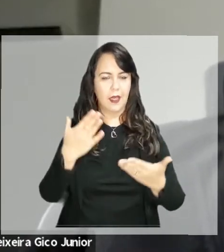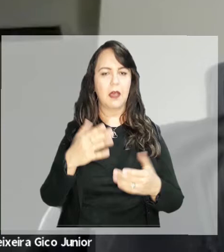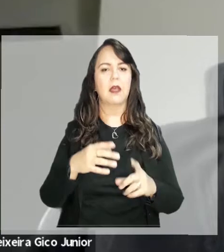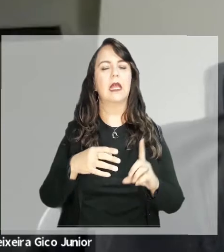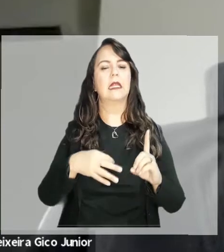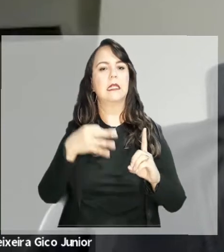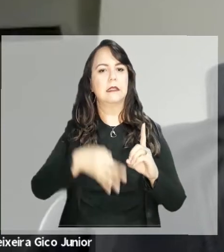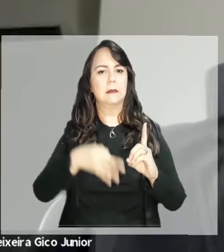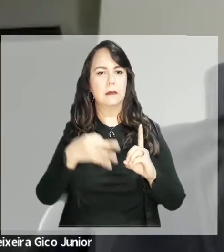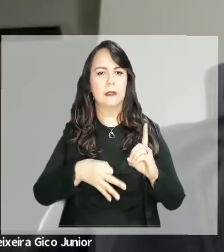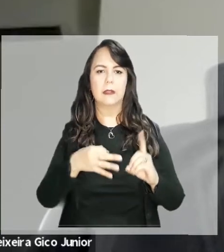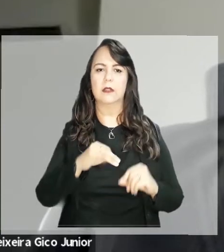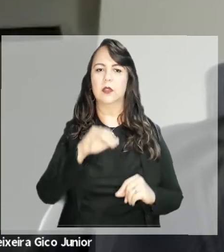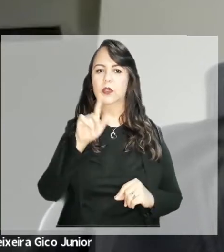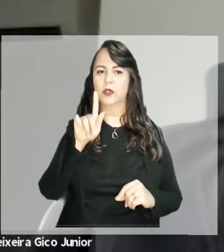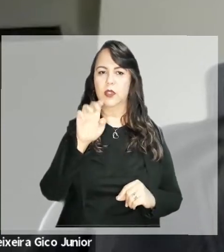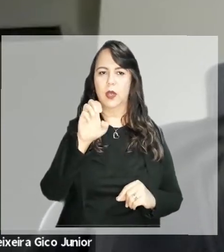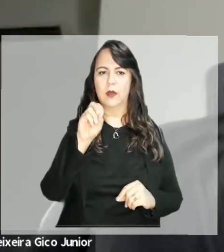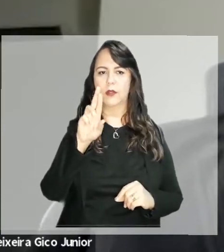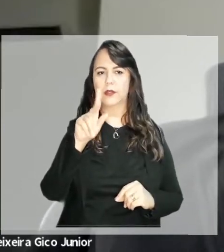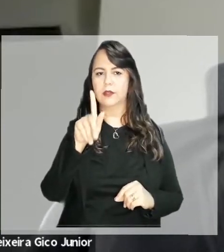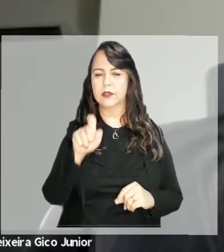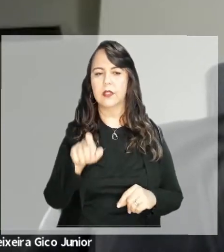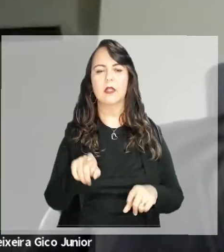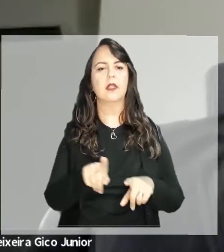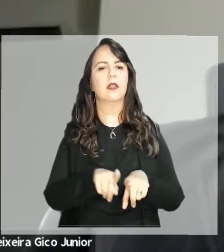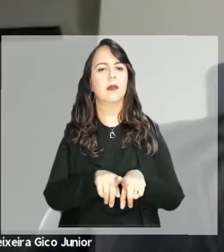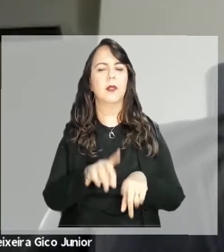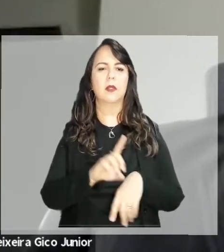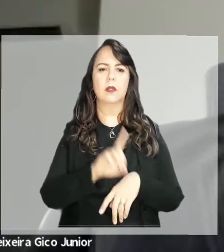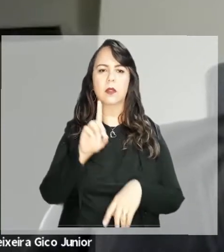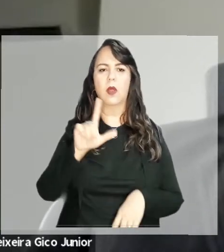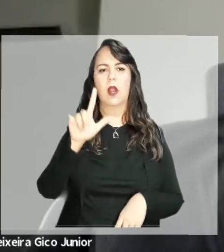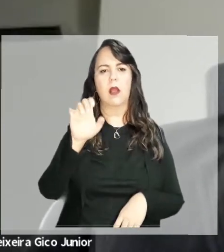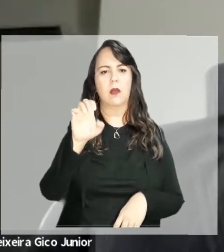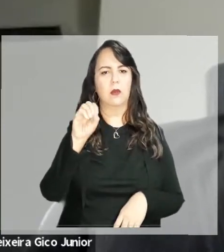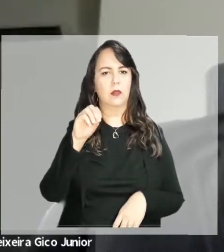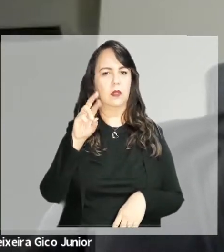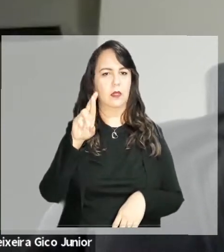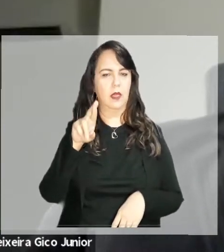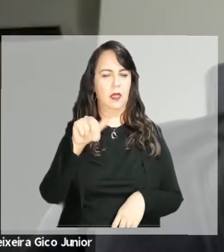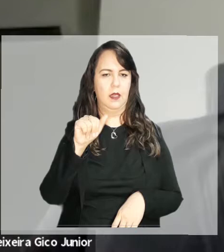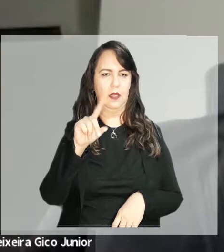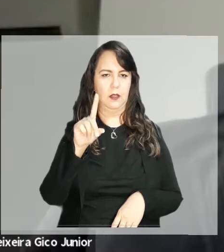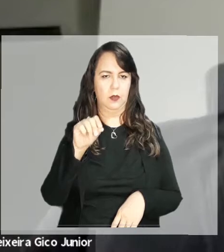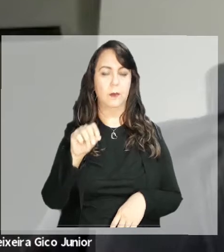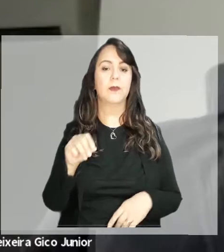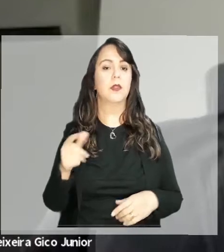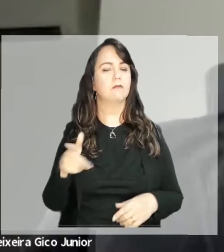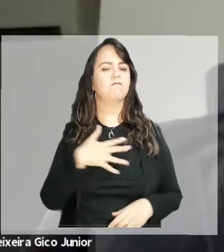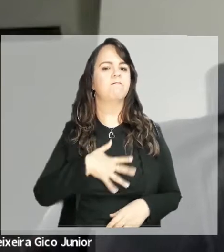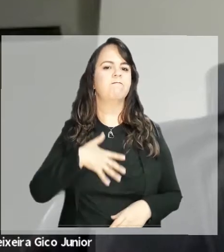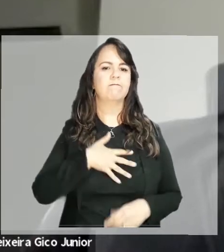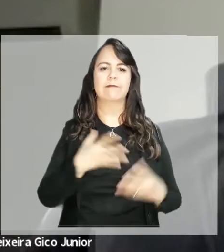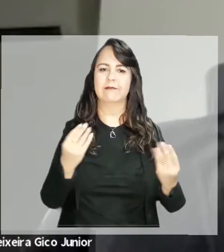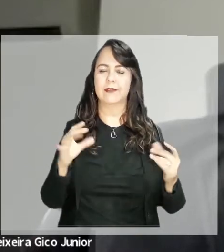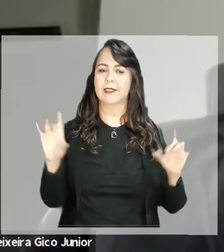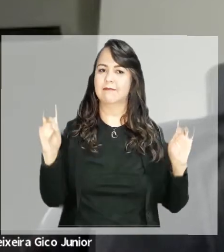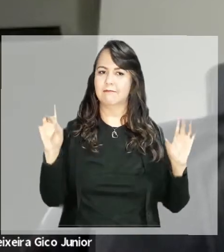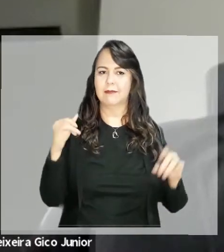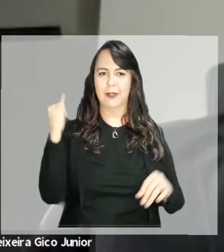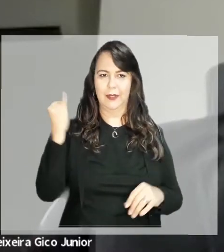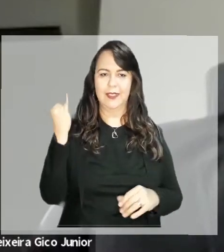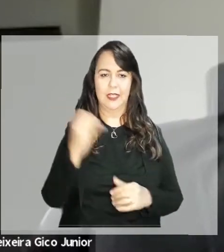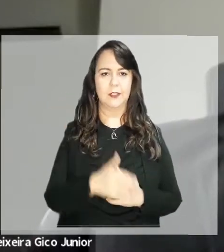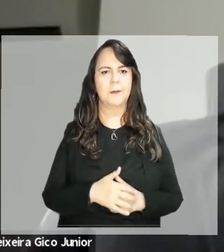para poder estar aqui hoje com vocês e discutir um pouquinho esses assuntos que são tão interessantes. Eu preparei uma apresentação breve,